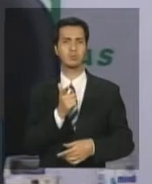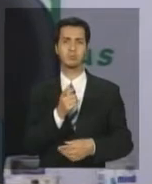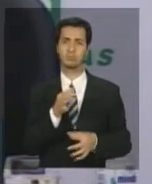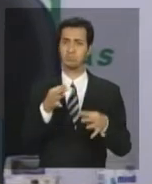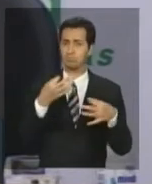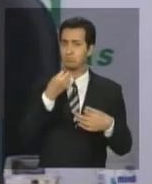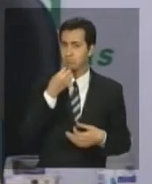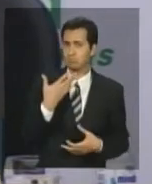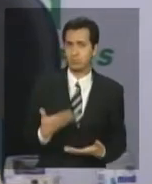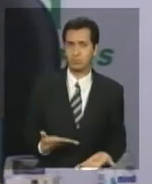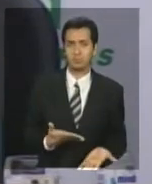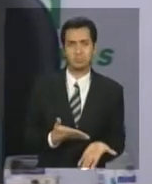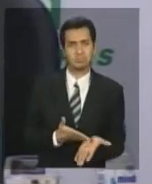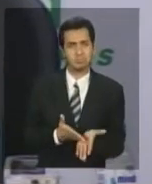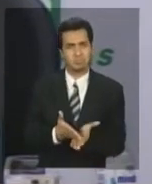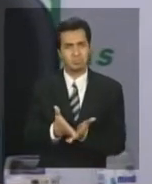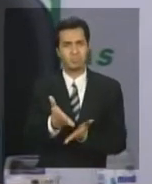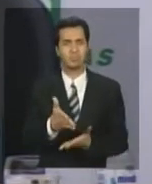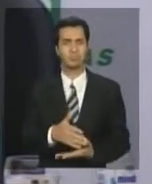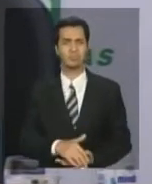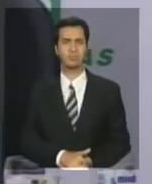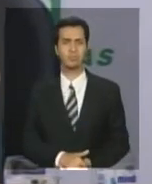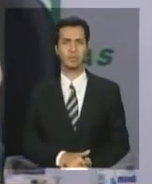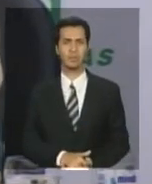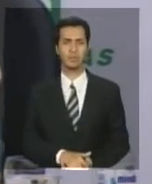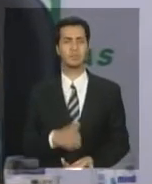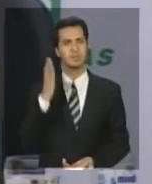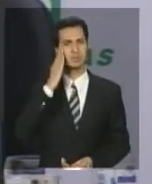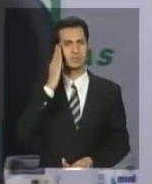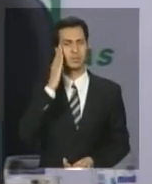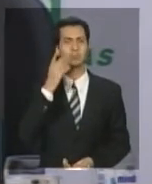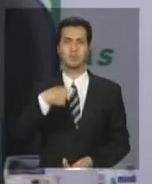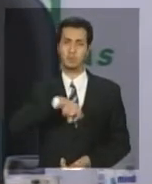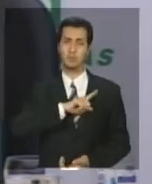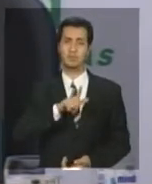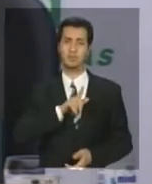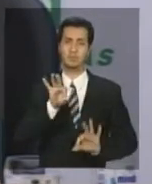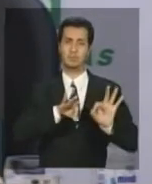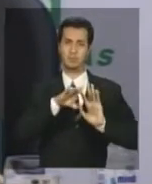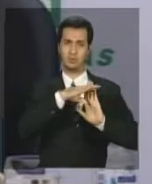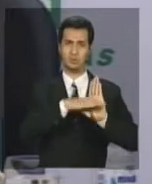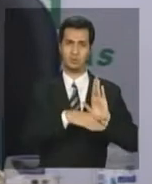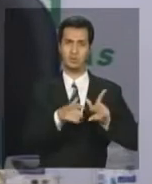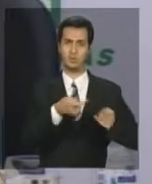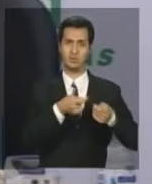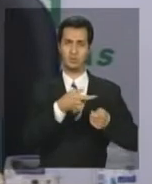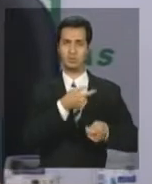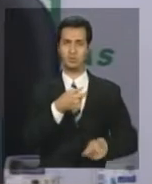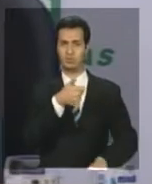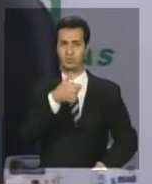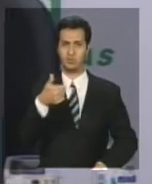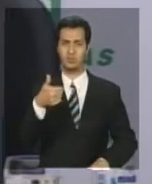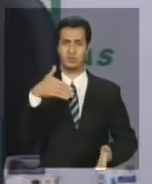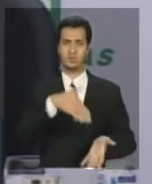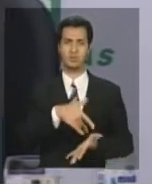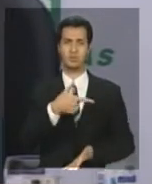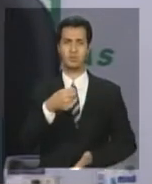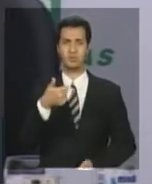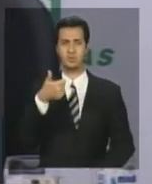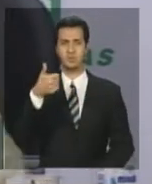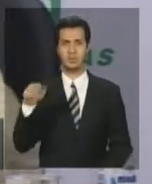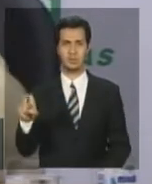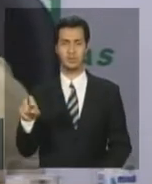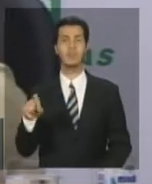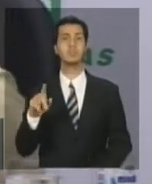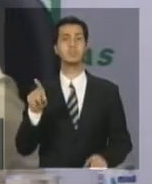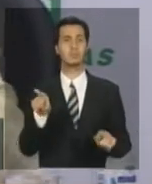acontecer. É lógico que nós temos o plano de negócios 2011-2015, nós teremos o plano de negócios